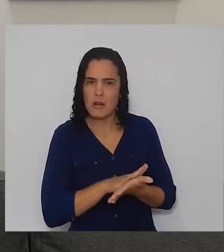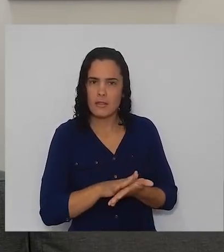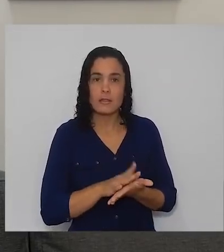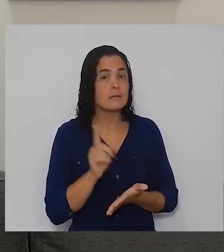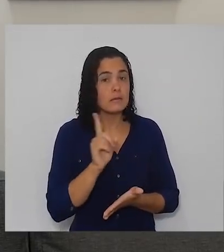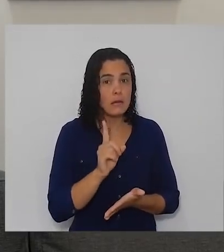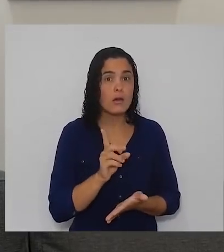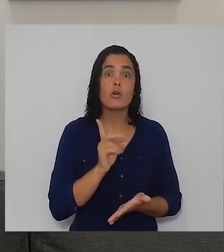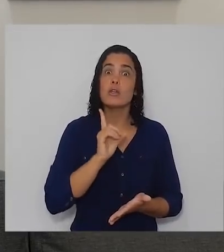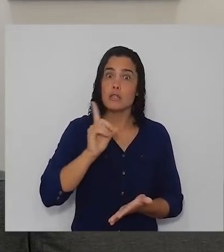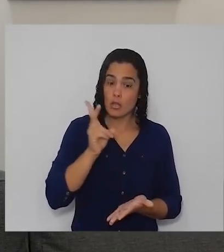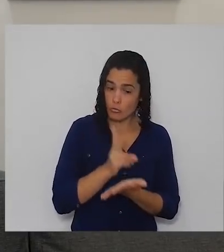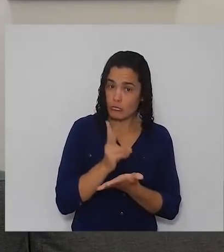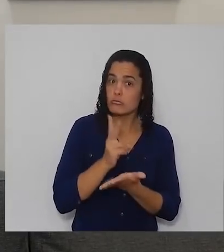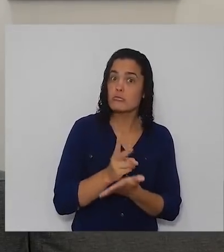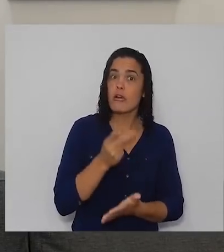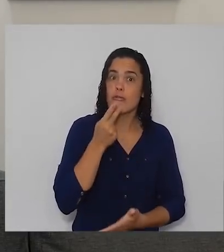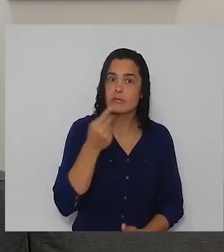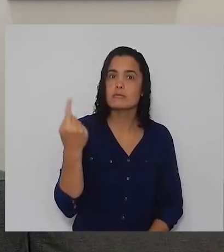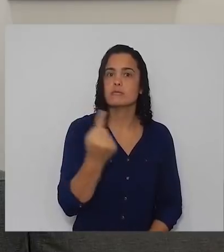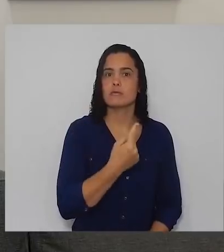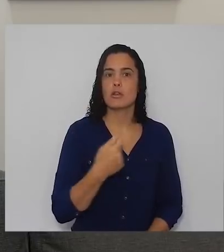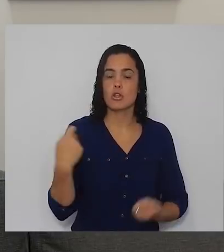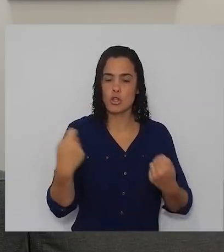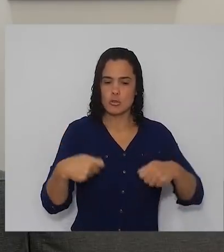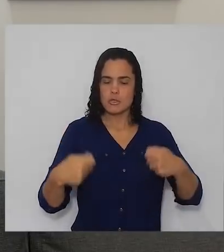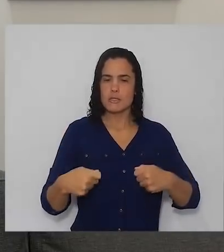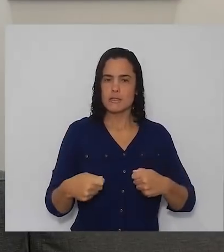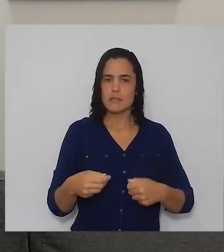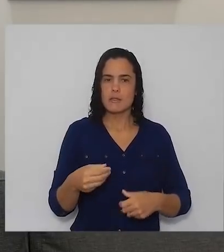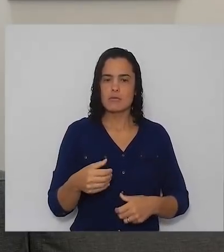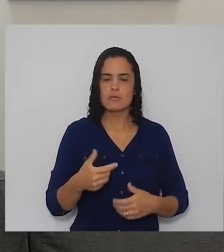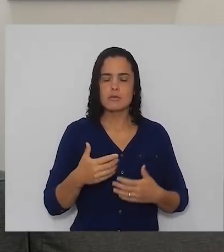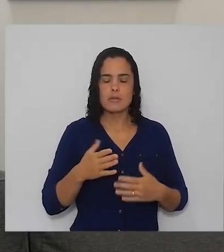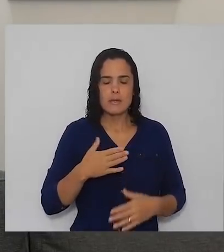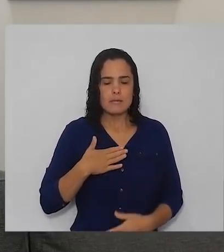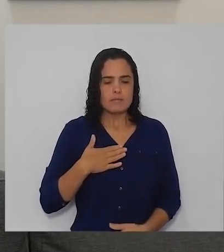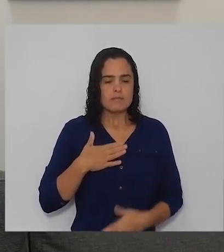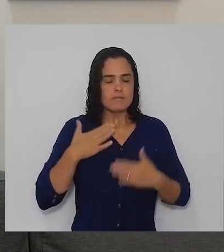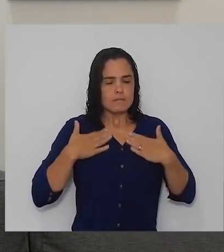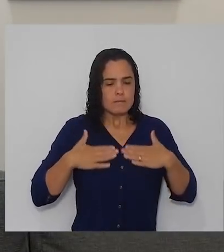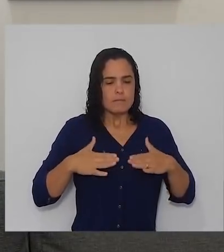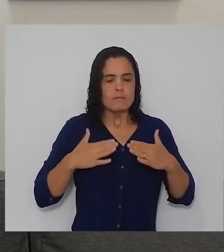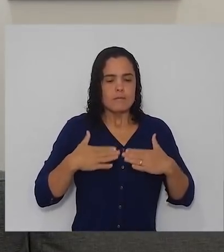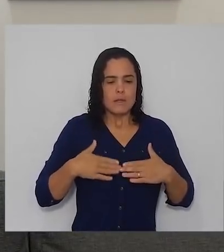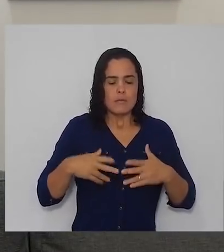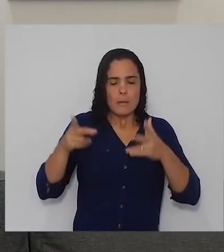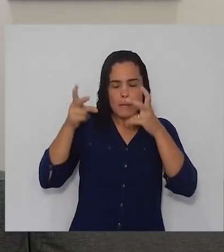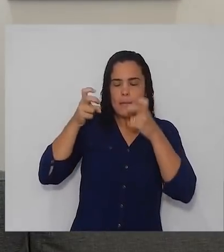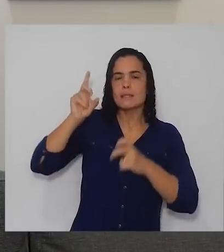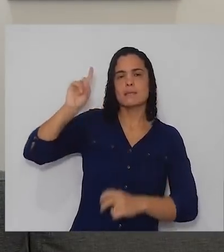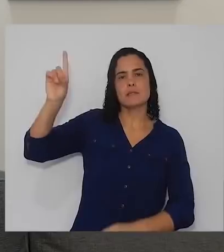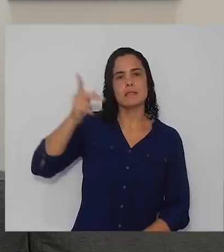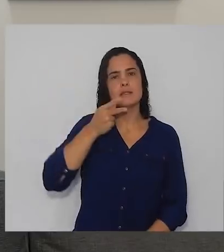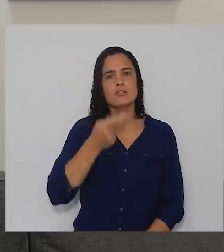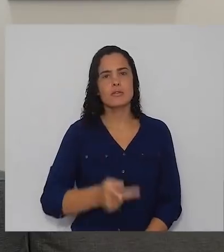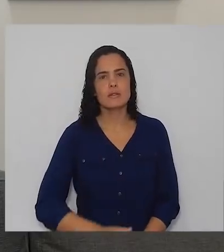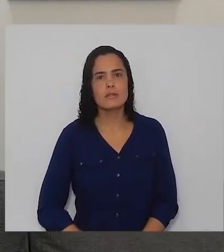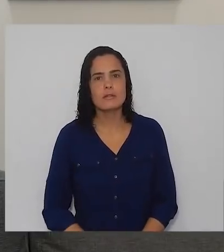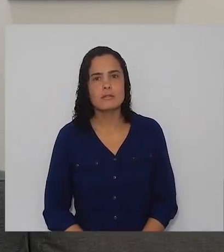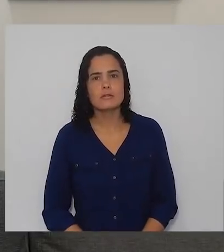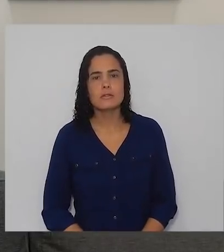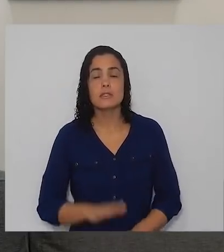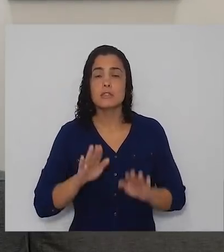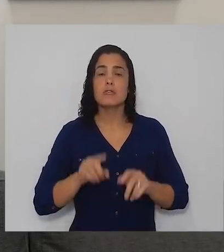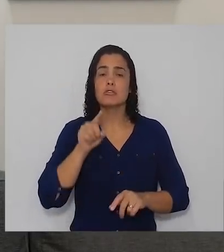falando. Deus está falando conosco. Este é um tempo precioso para você continuar e querer ouvir a voz de Deus. Talvez quando você